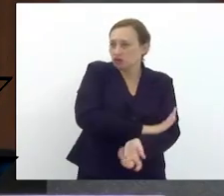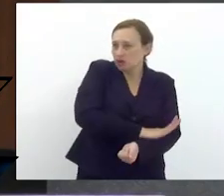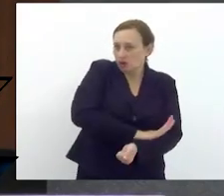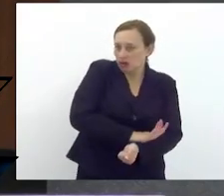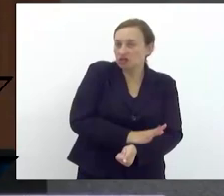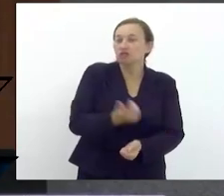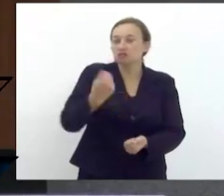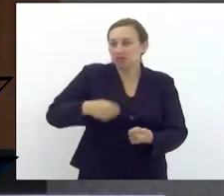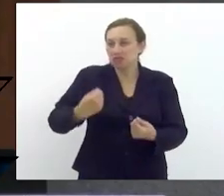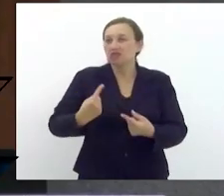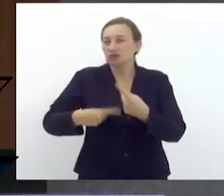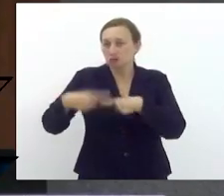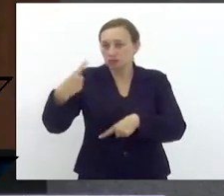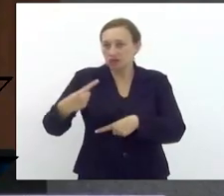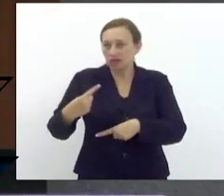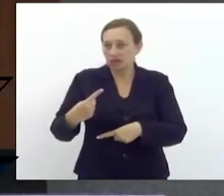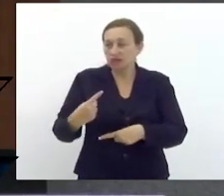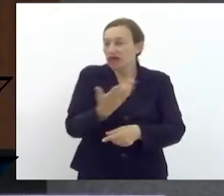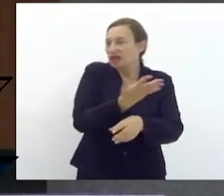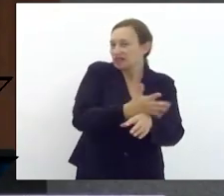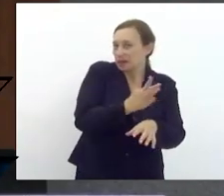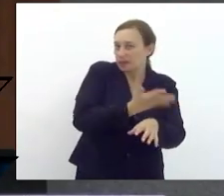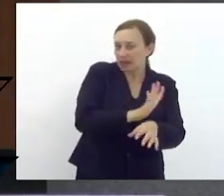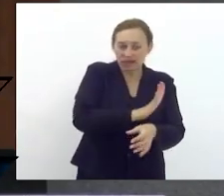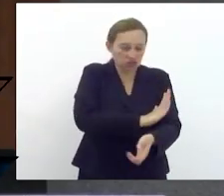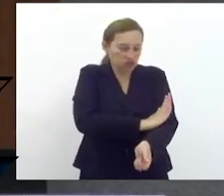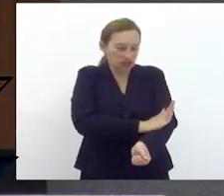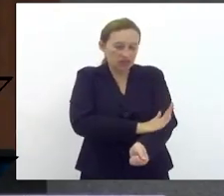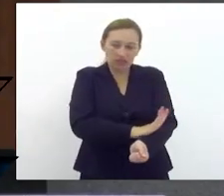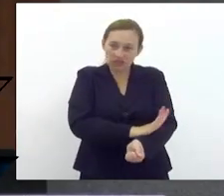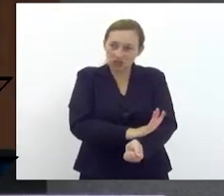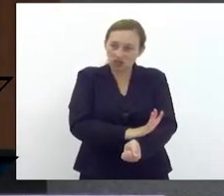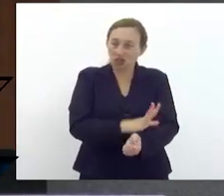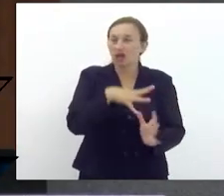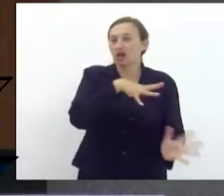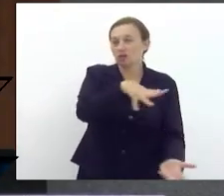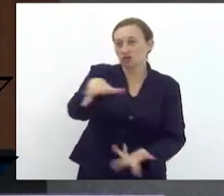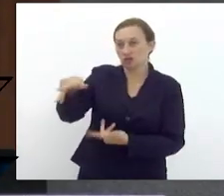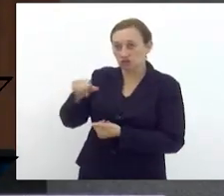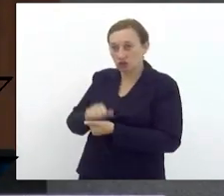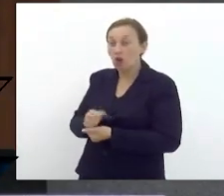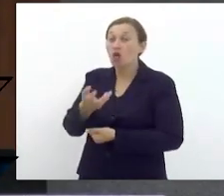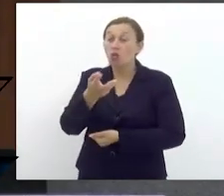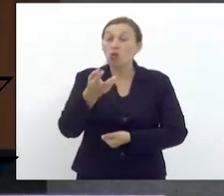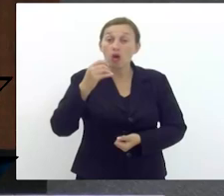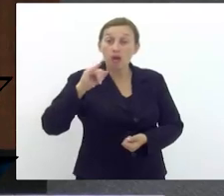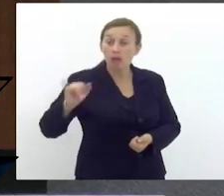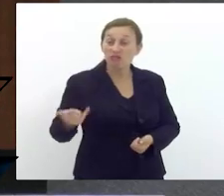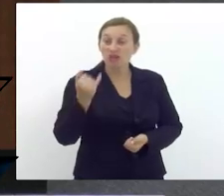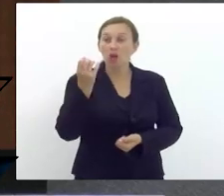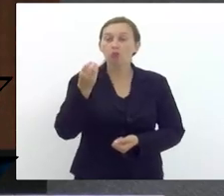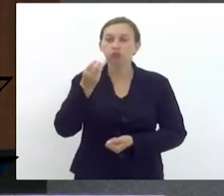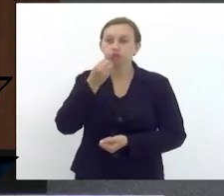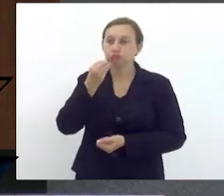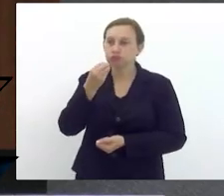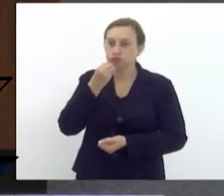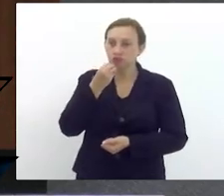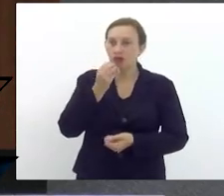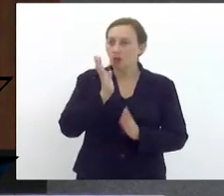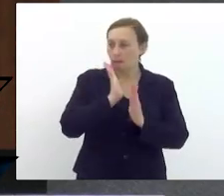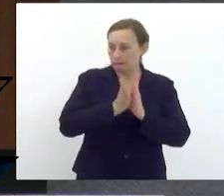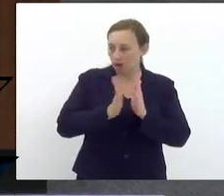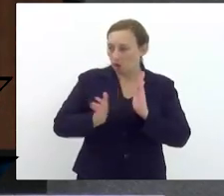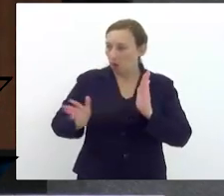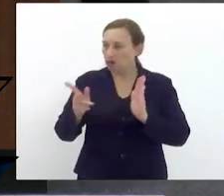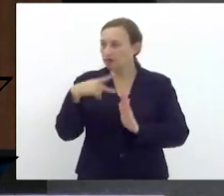ser superado e que a prática essa prática racista é uma prática Mundial Eu quero aproveitar a oportunidade esse pela ordem